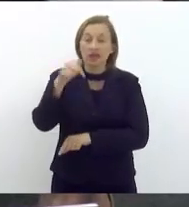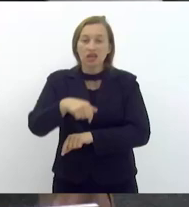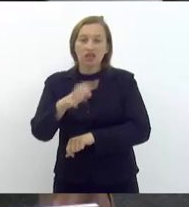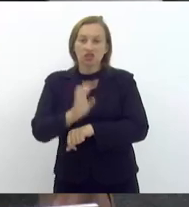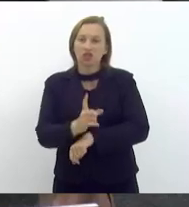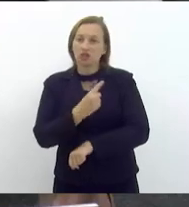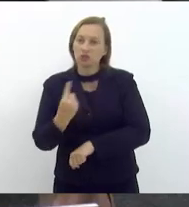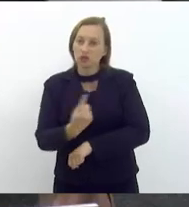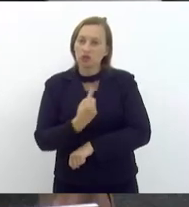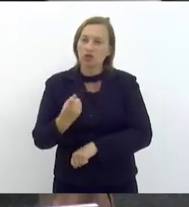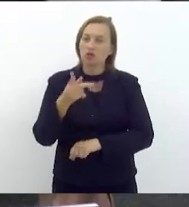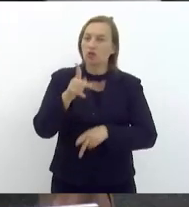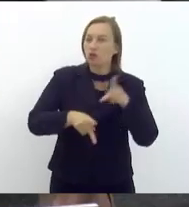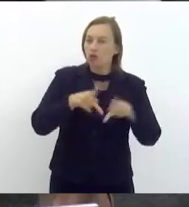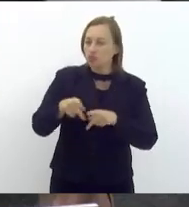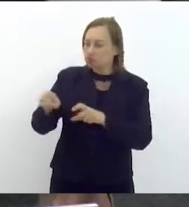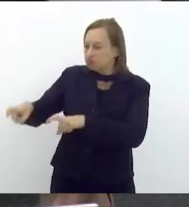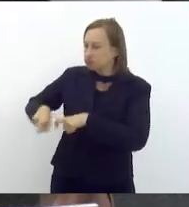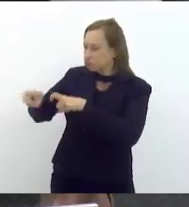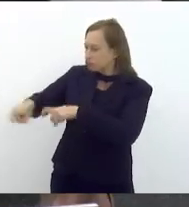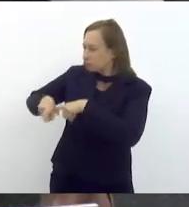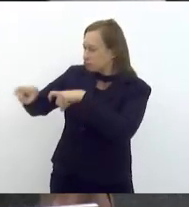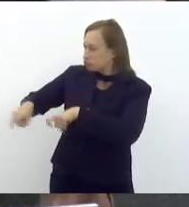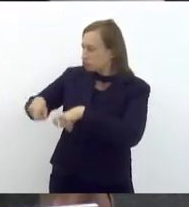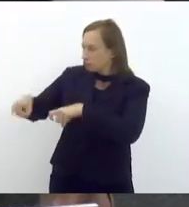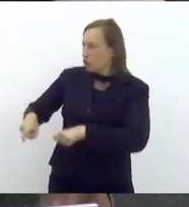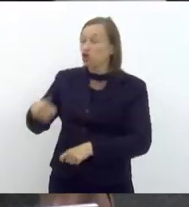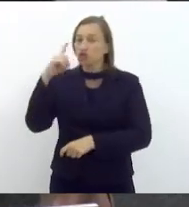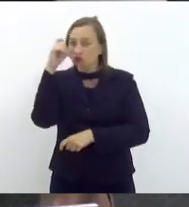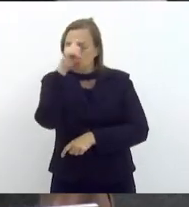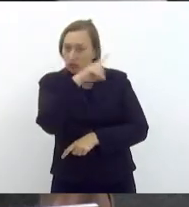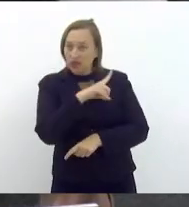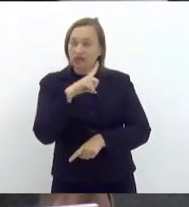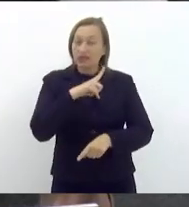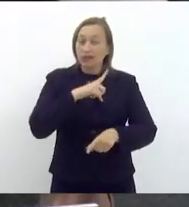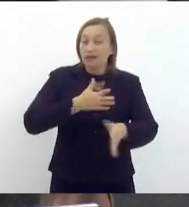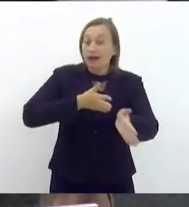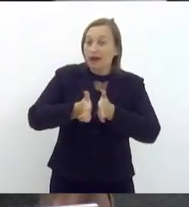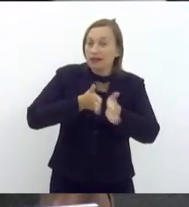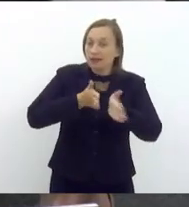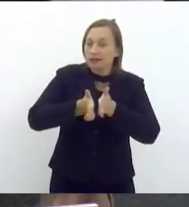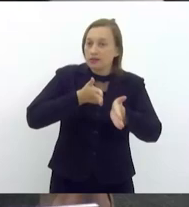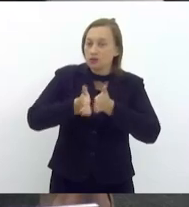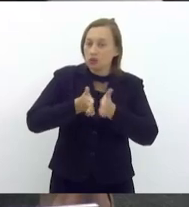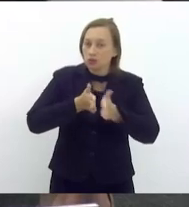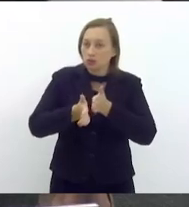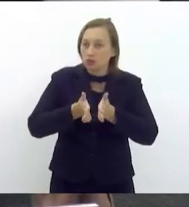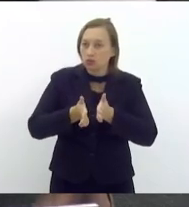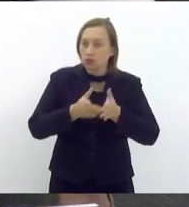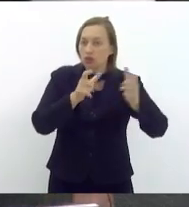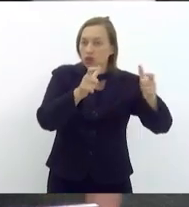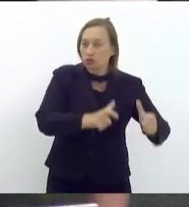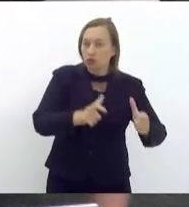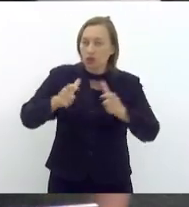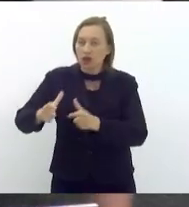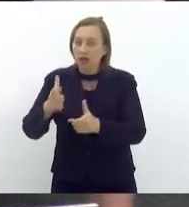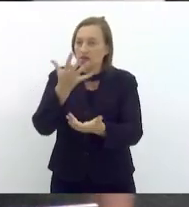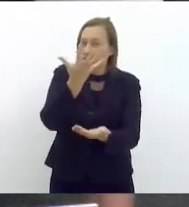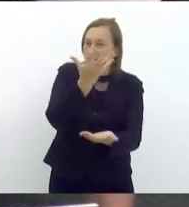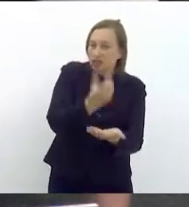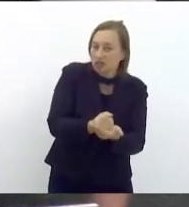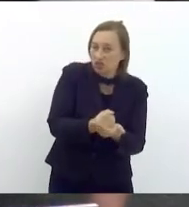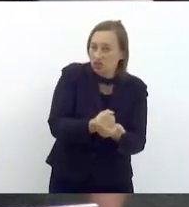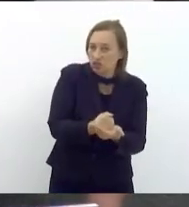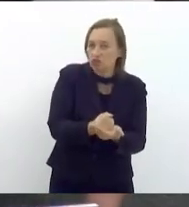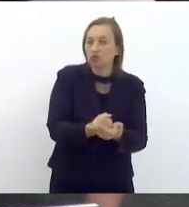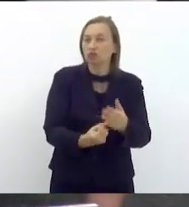estado a população rural encontra Muitas dificuldades de acesso aos órgãos que realizam os registros que